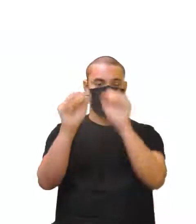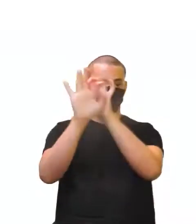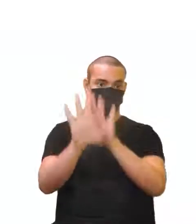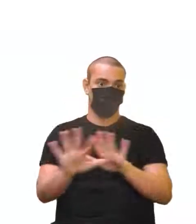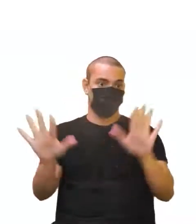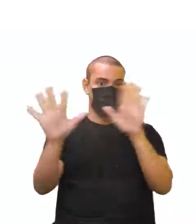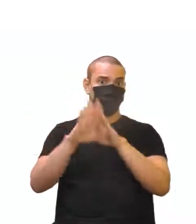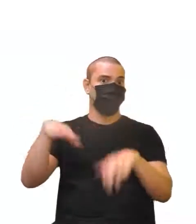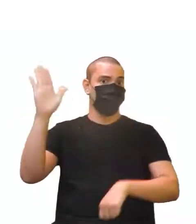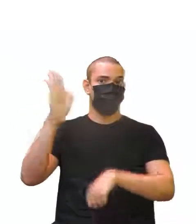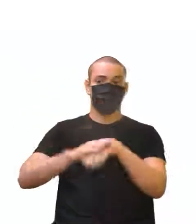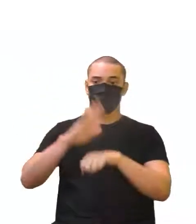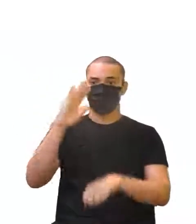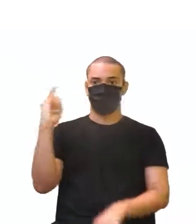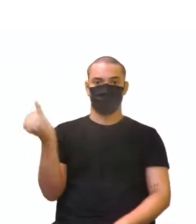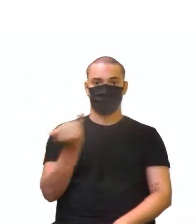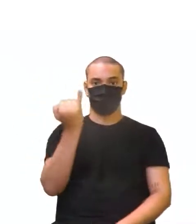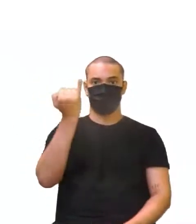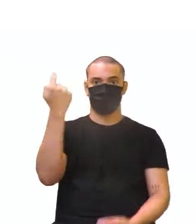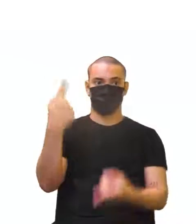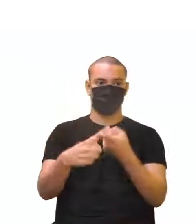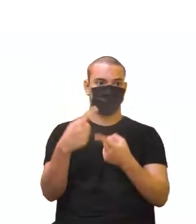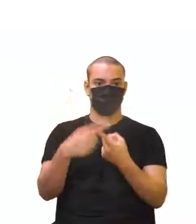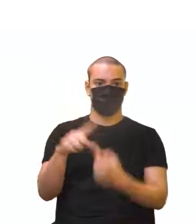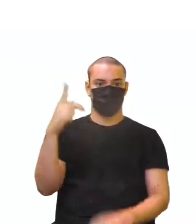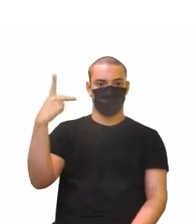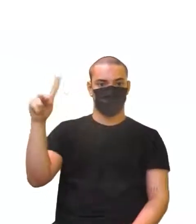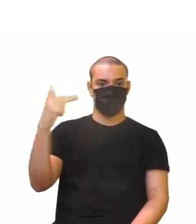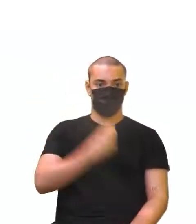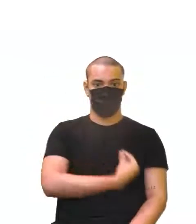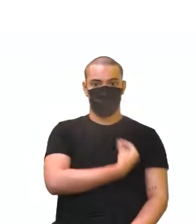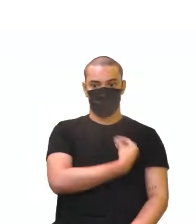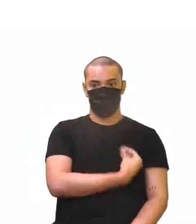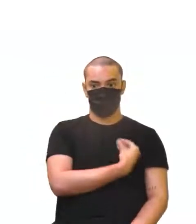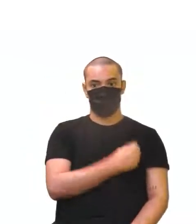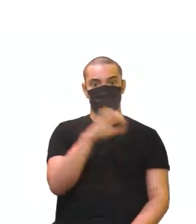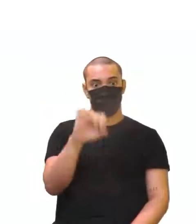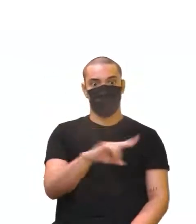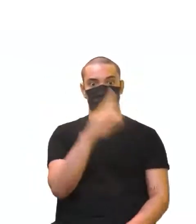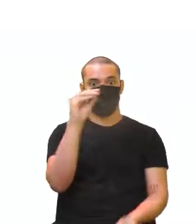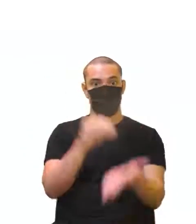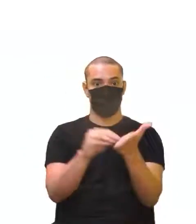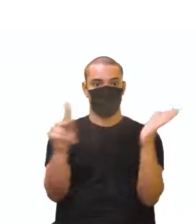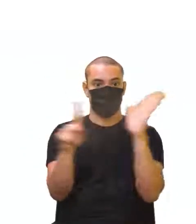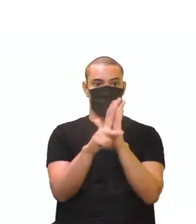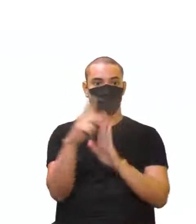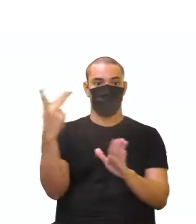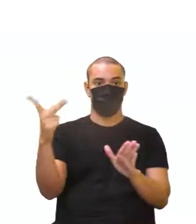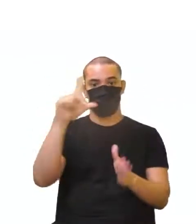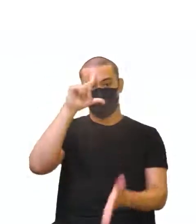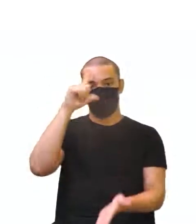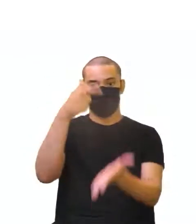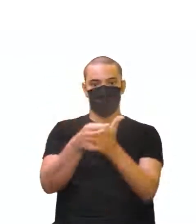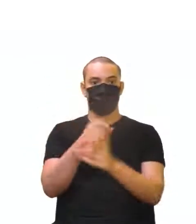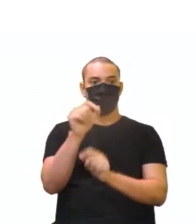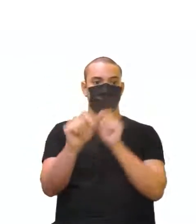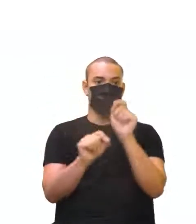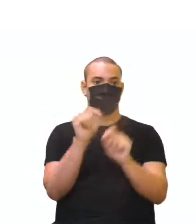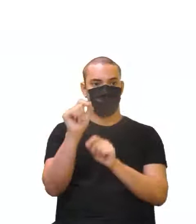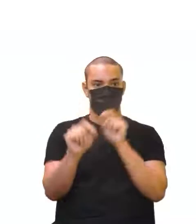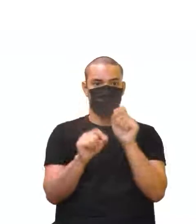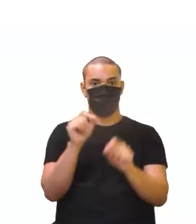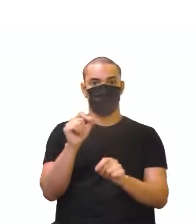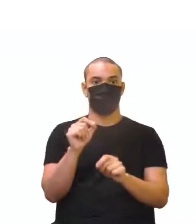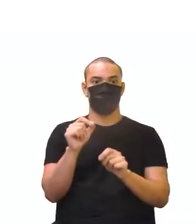é muito importante. Por quê? Porque é a presença dele ou a ausência dele que vai determinar o sexo